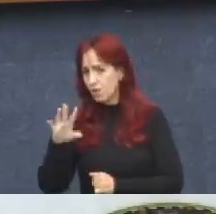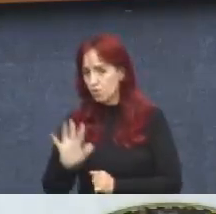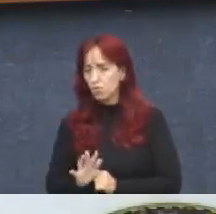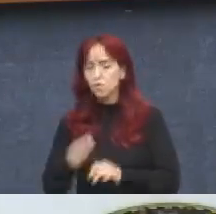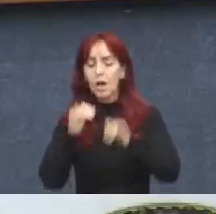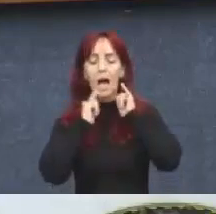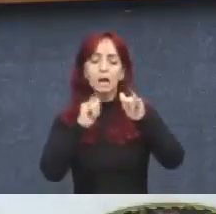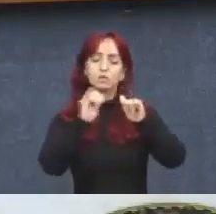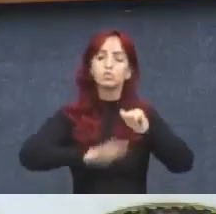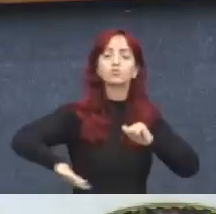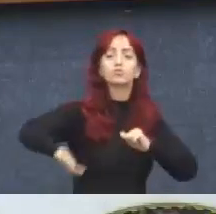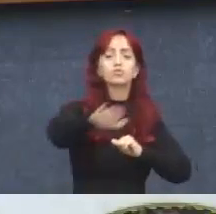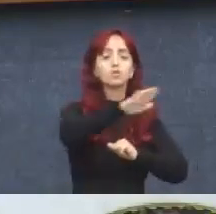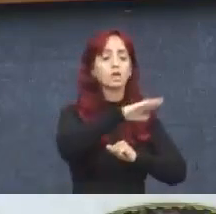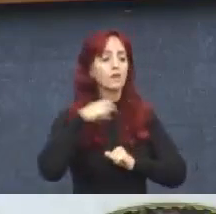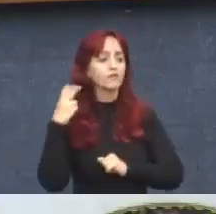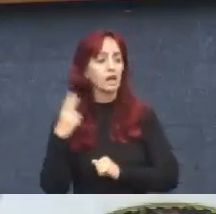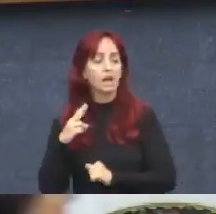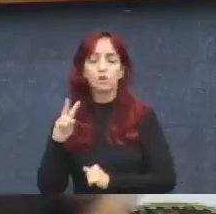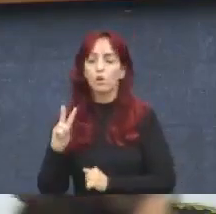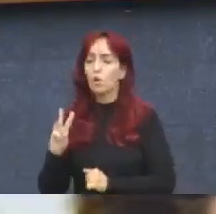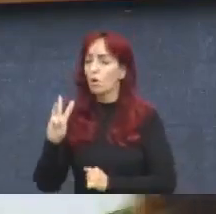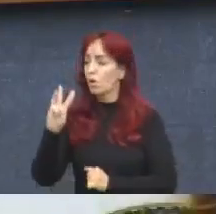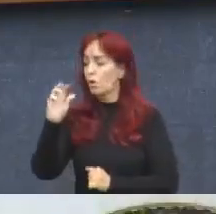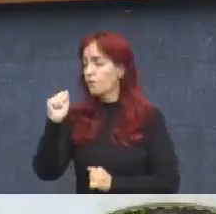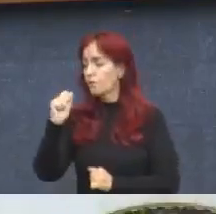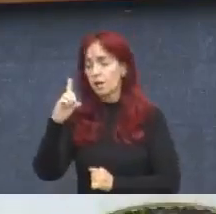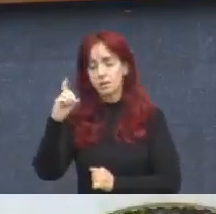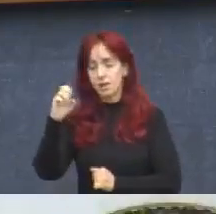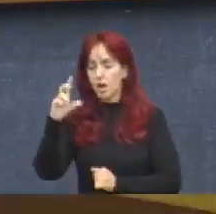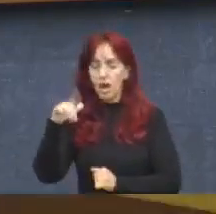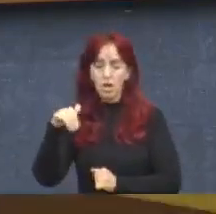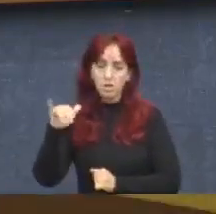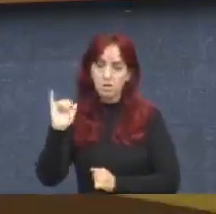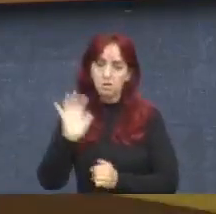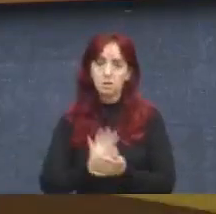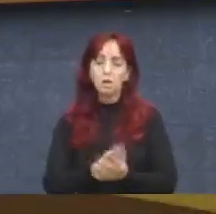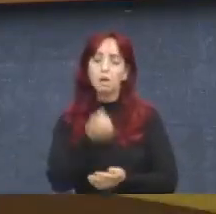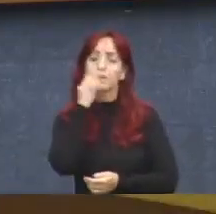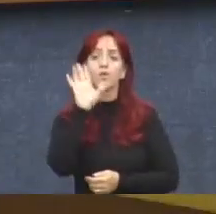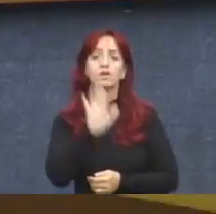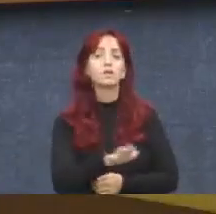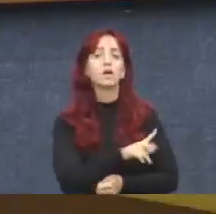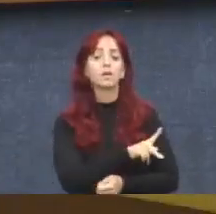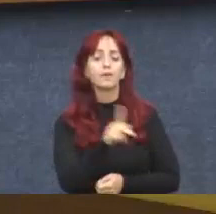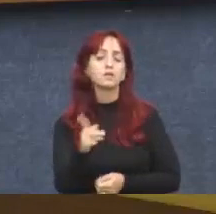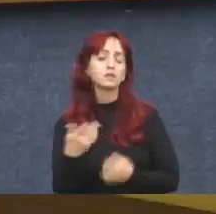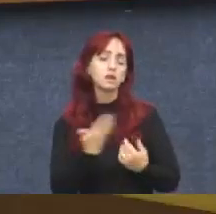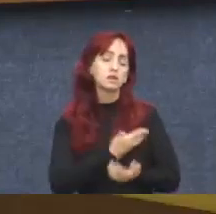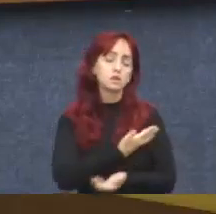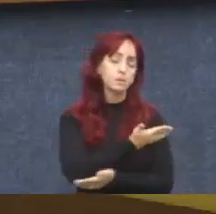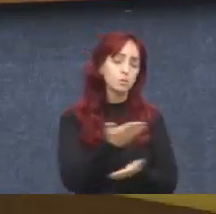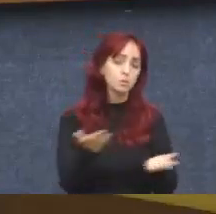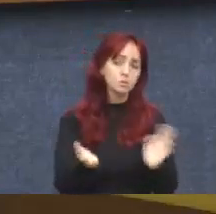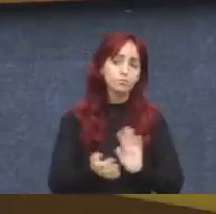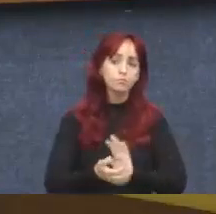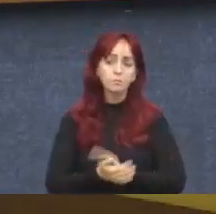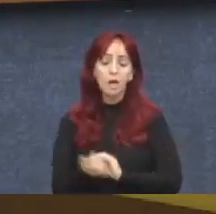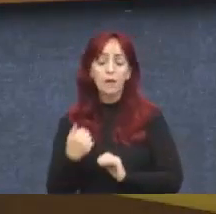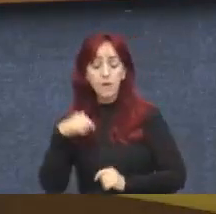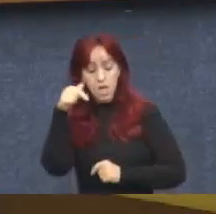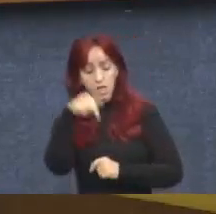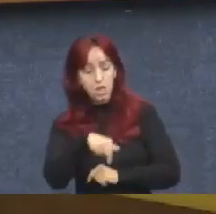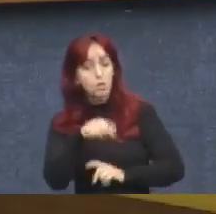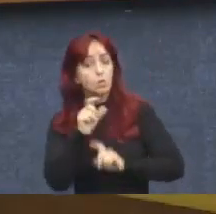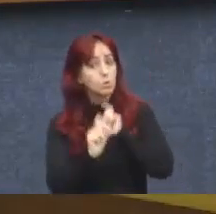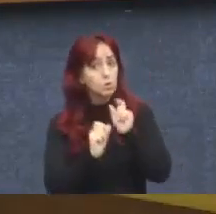Assuntos gerais, vereador Vanderlei Porto, patriota, vice-líder do governo. Boa tarde, senhor presidente, caros colegas. Venho aqui